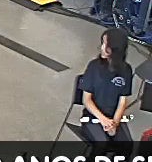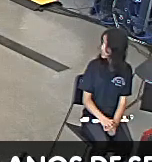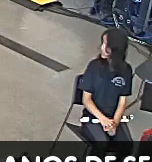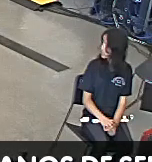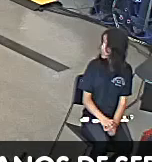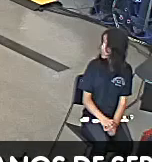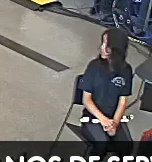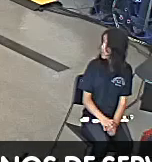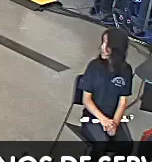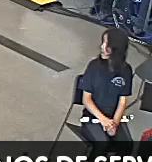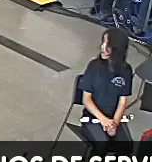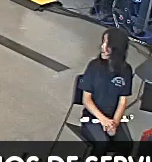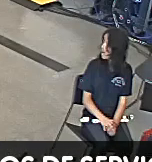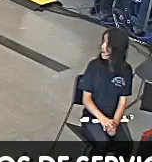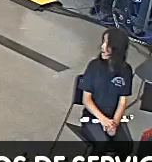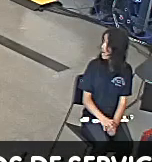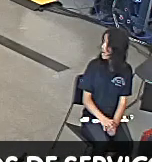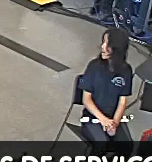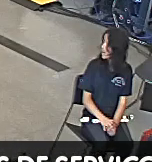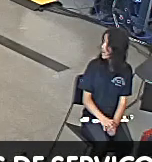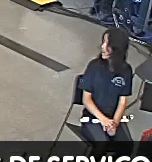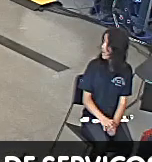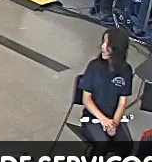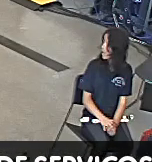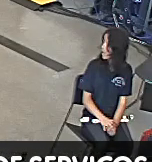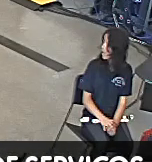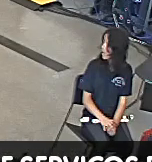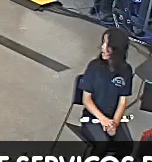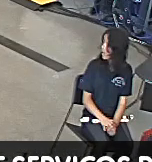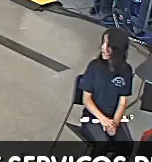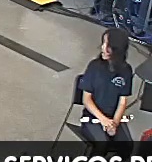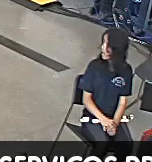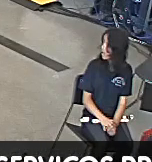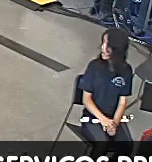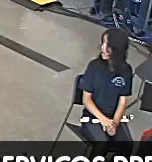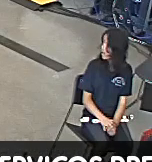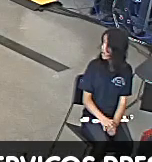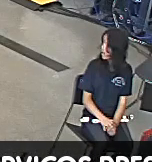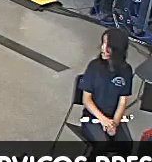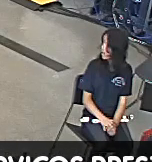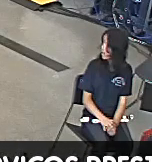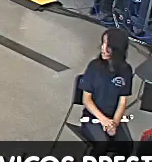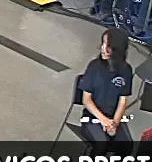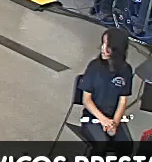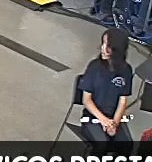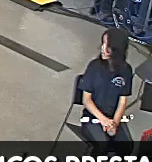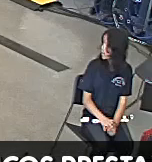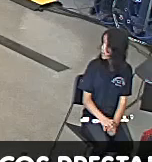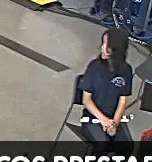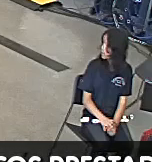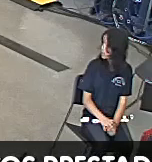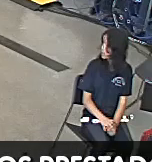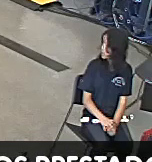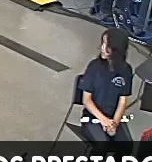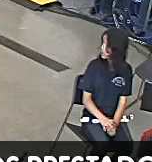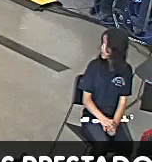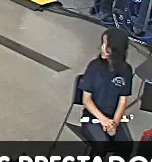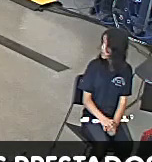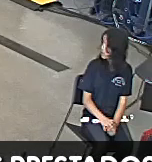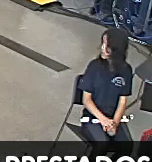uma casa laica, mas casa do povo, que é a Assembleia Legislativa de Minas Gerais, casa do